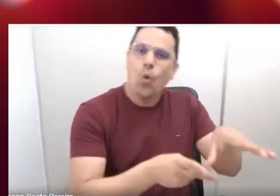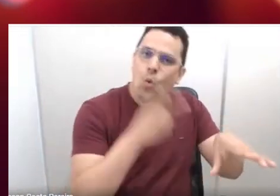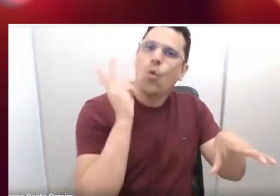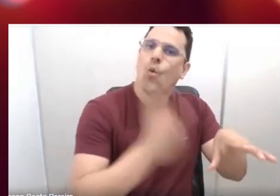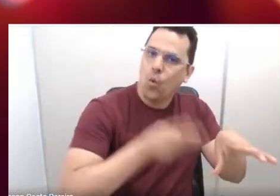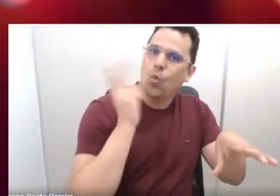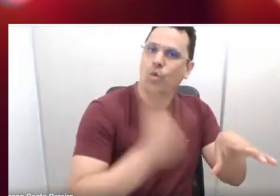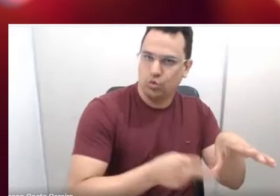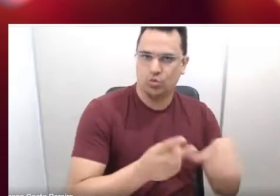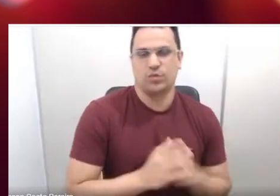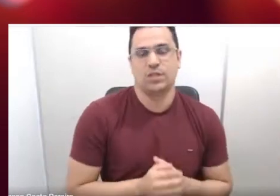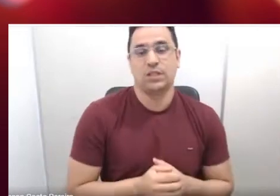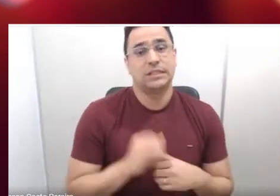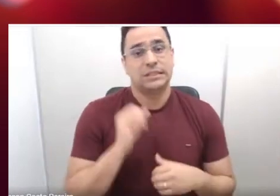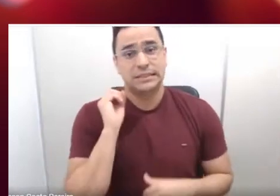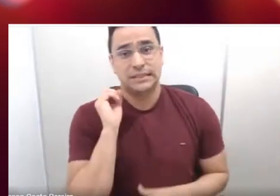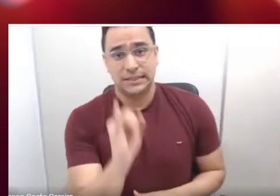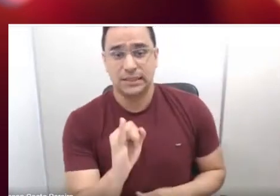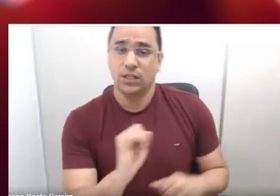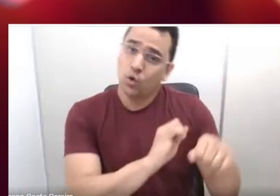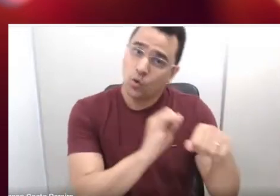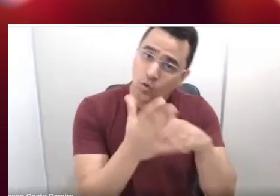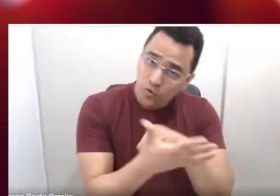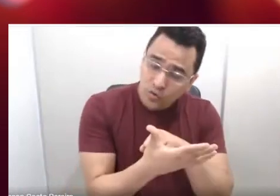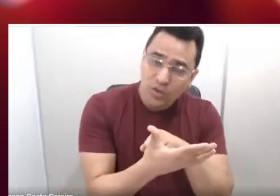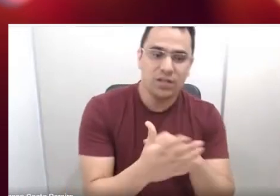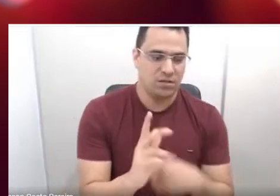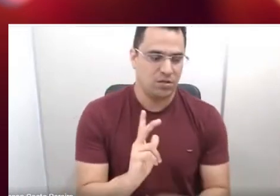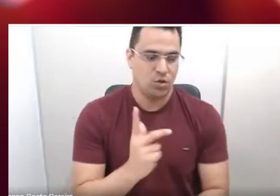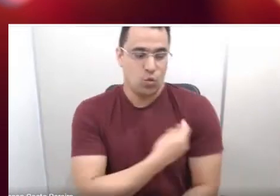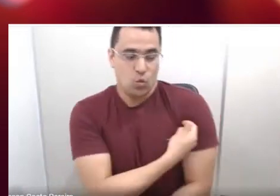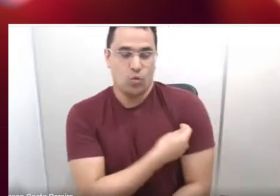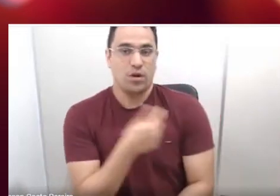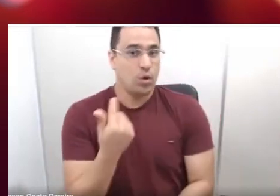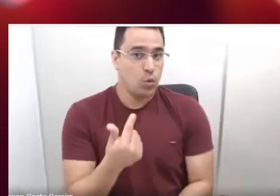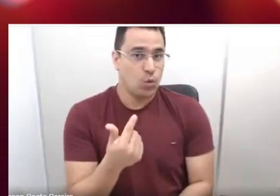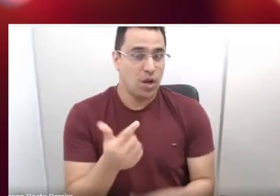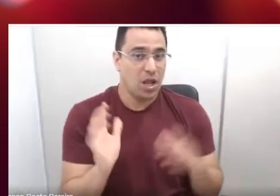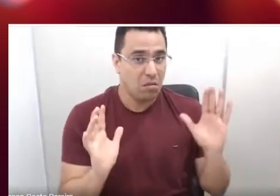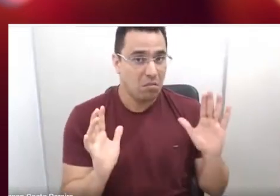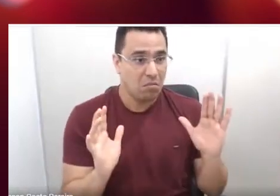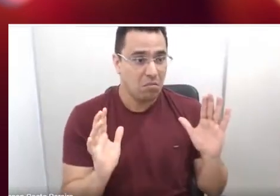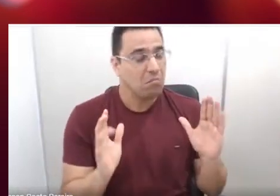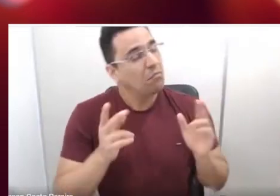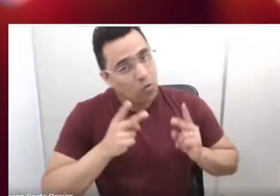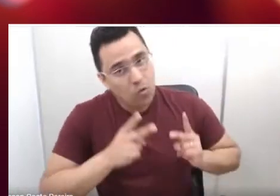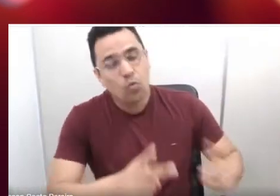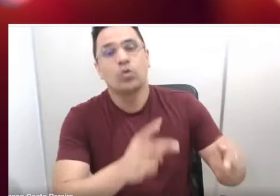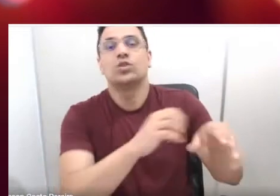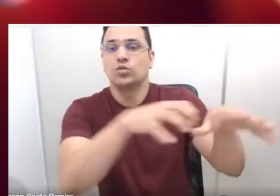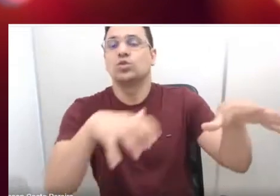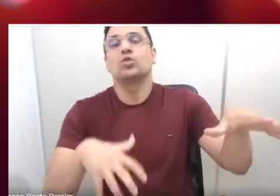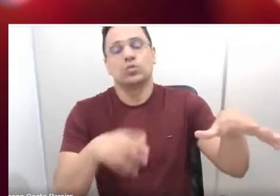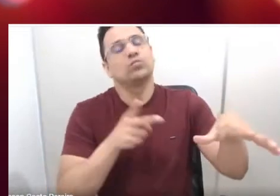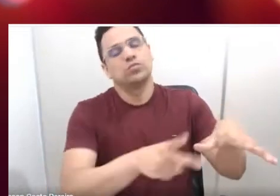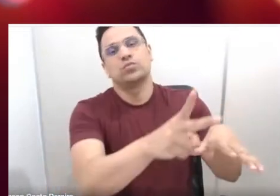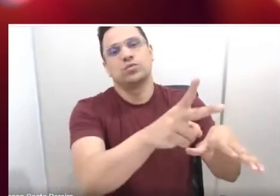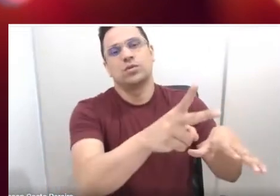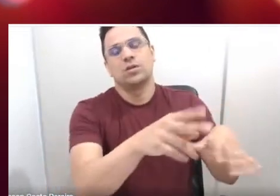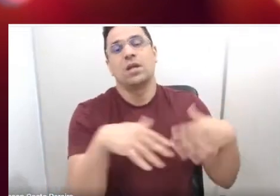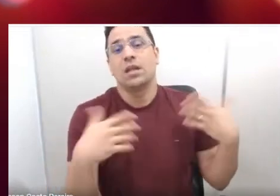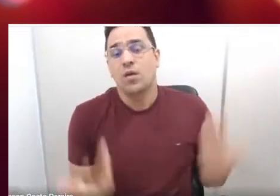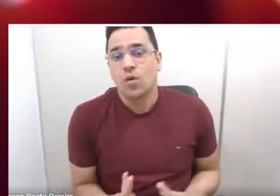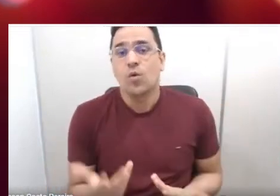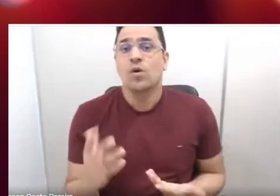a pandemia, enquanto tiver Covid e a gente não tiver cura, a universidade vai poder ter ensino remoto. E aí eu acho que uma saída para